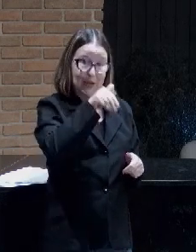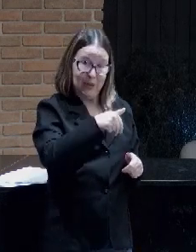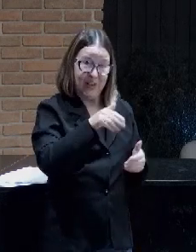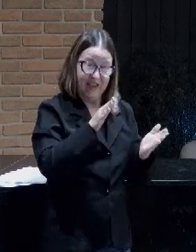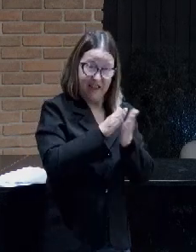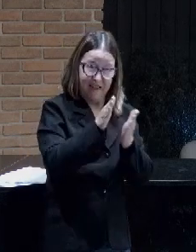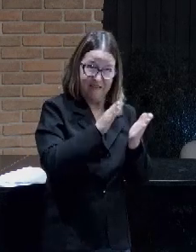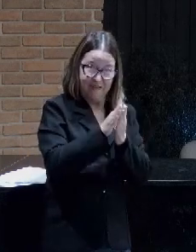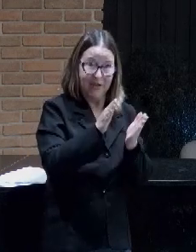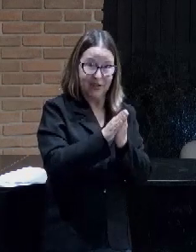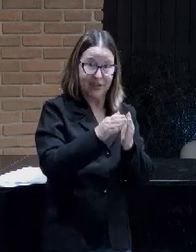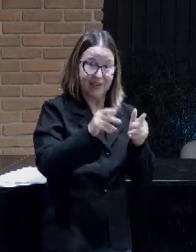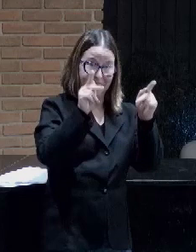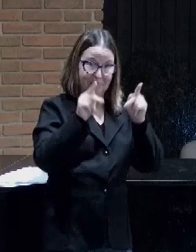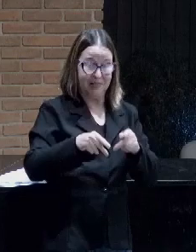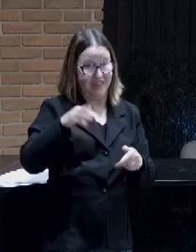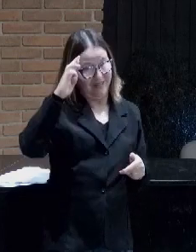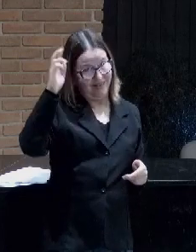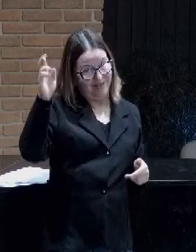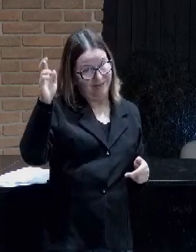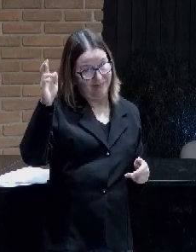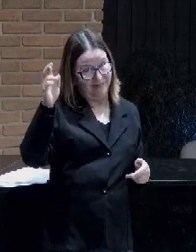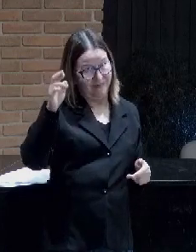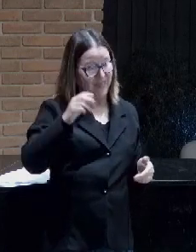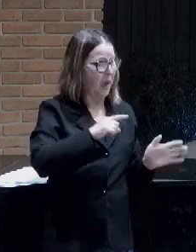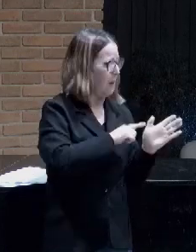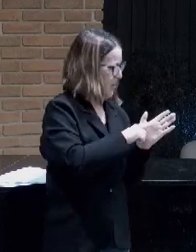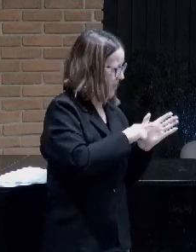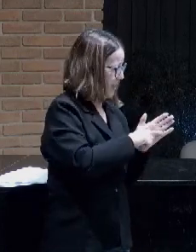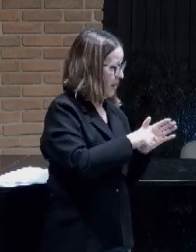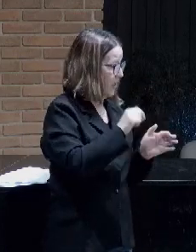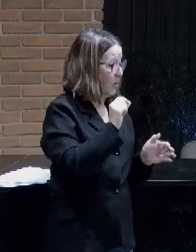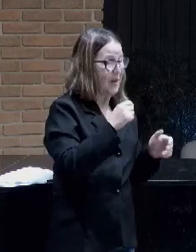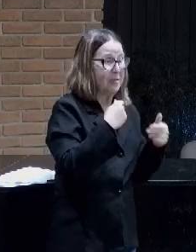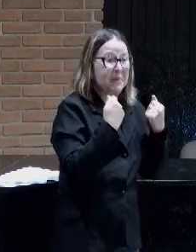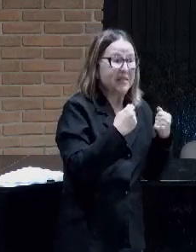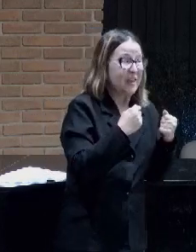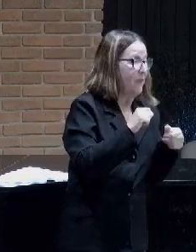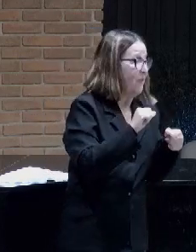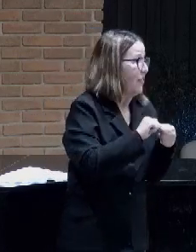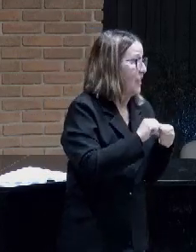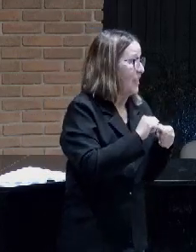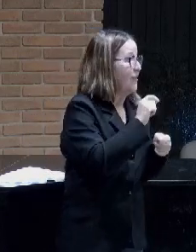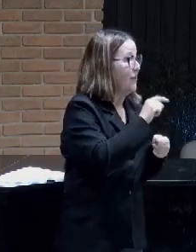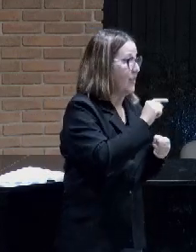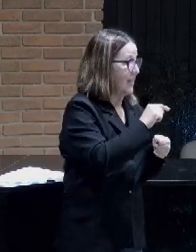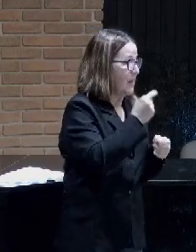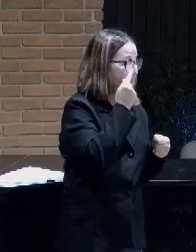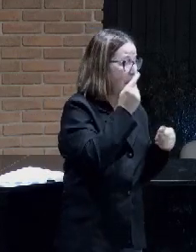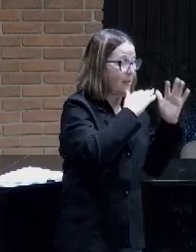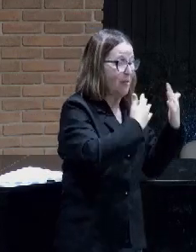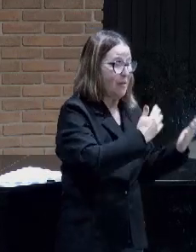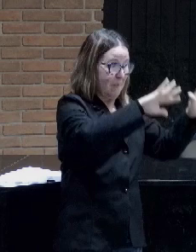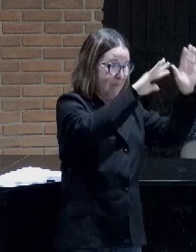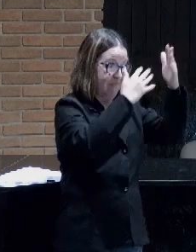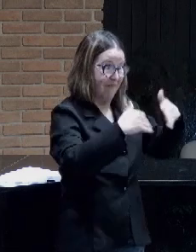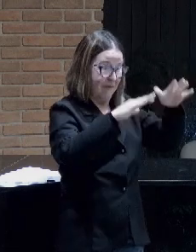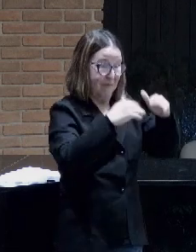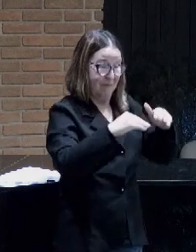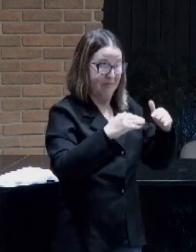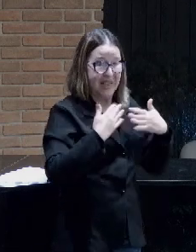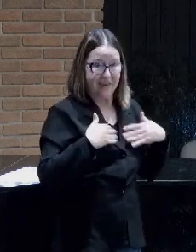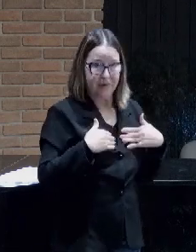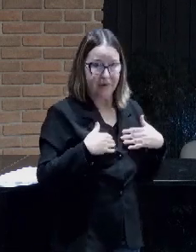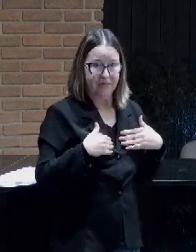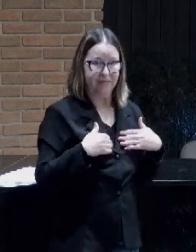havia contado. Então lhe perguntaram, o que devemos fazer com você para que o mar se acalme? Disseram isso porque